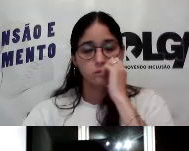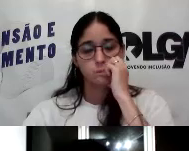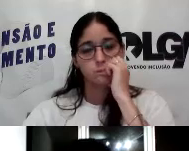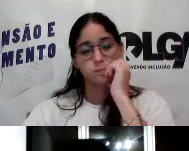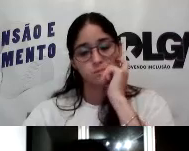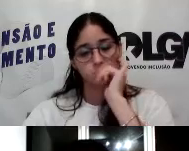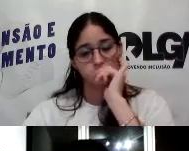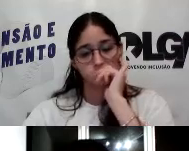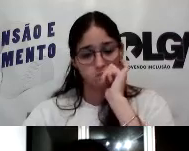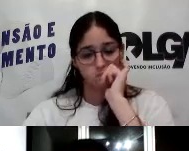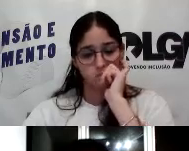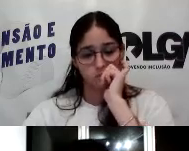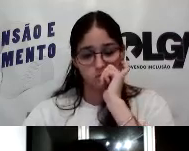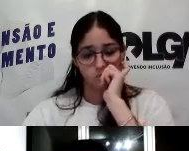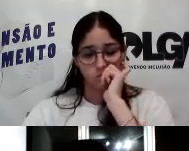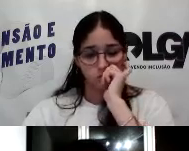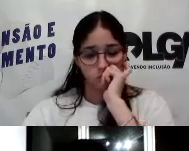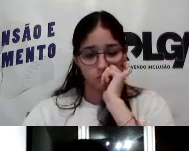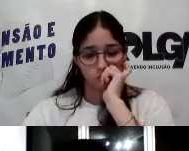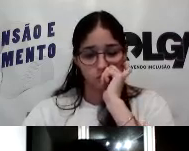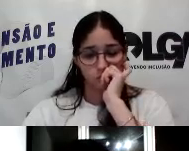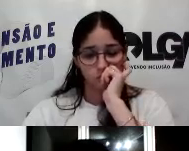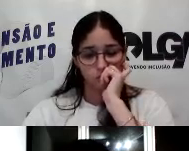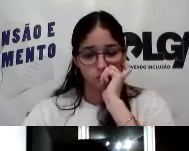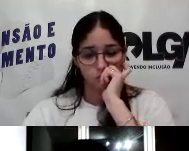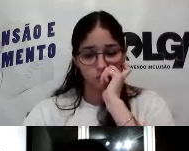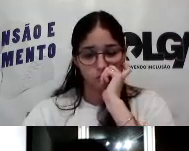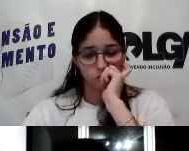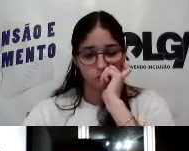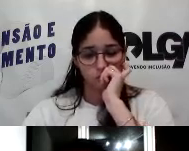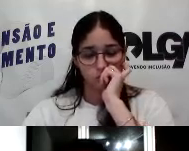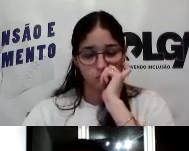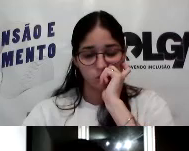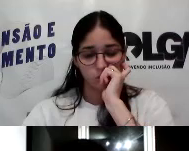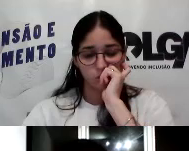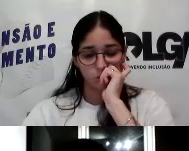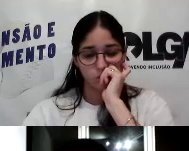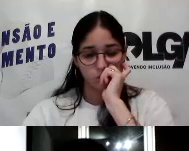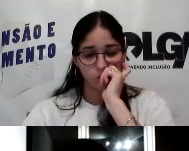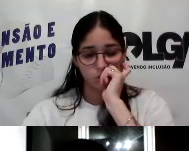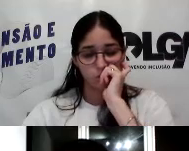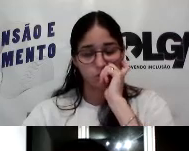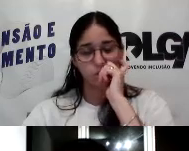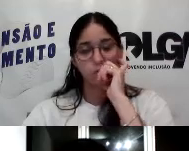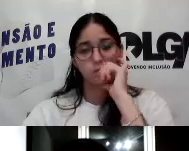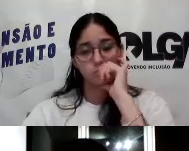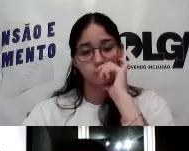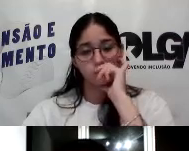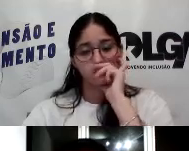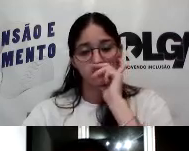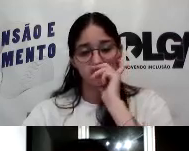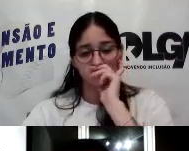o seu bebê como um problema, como algo a lidar. Eu preciso, em uma